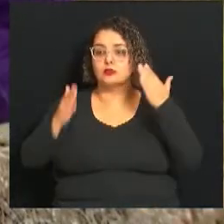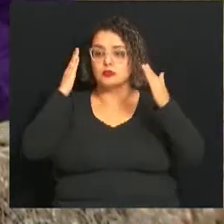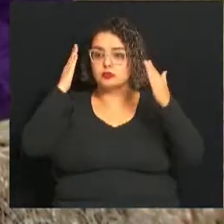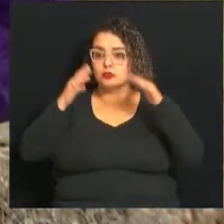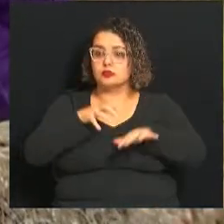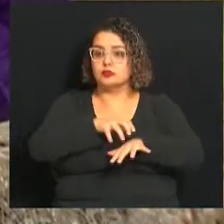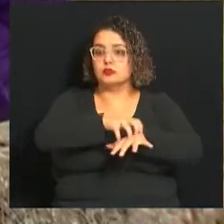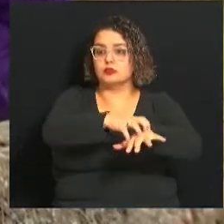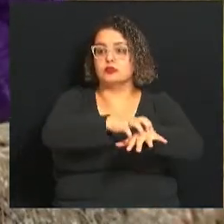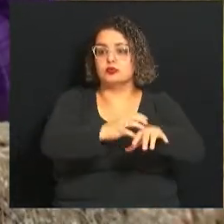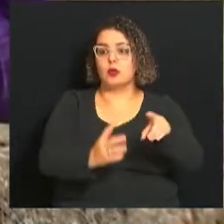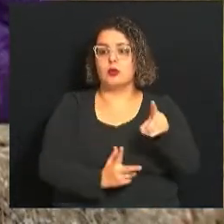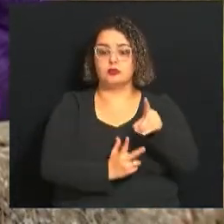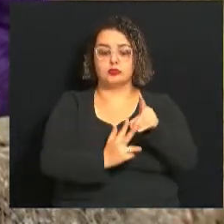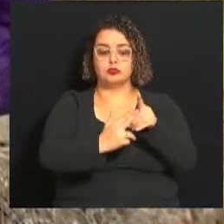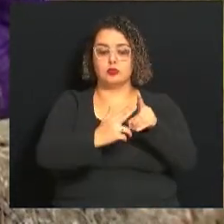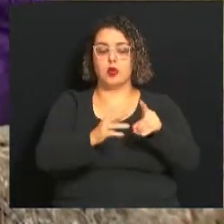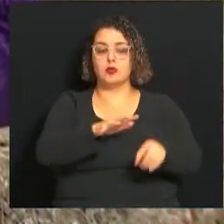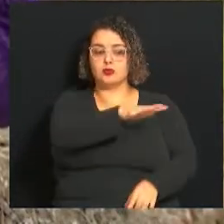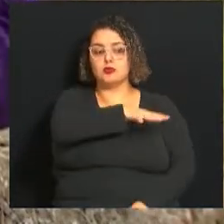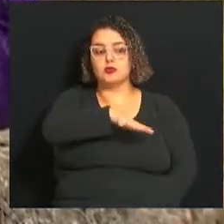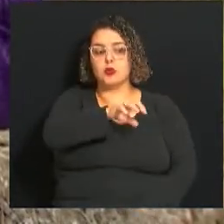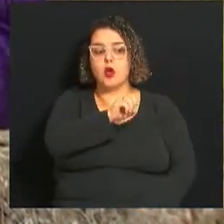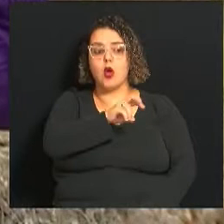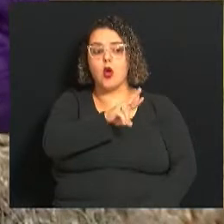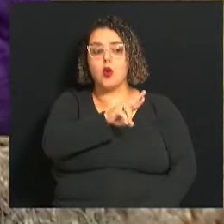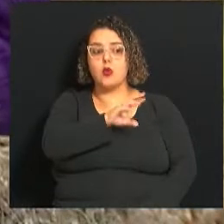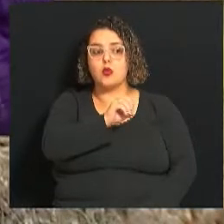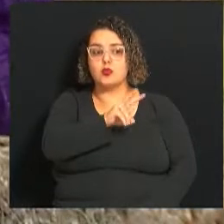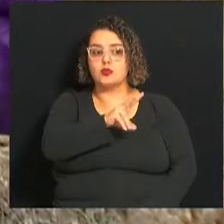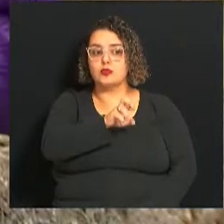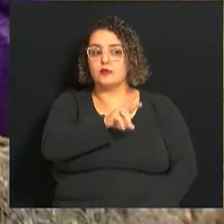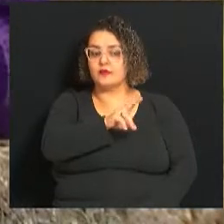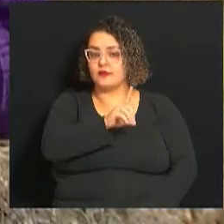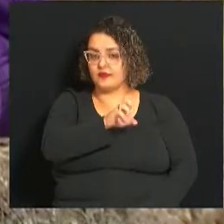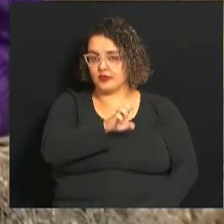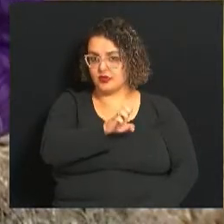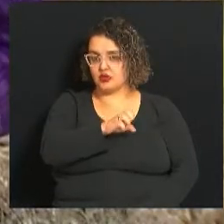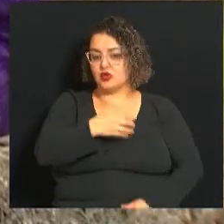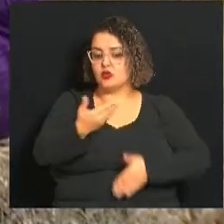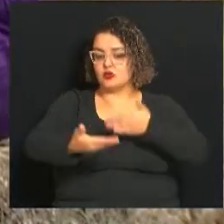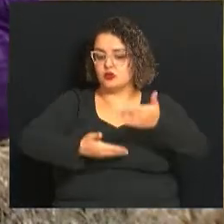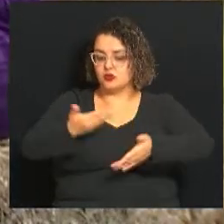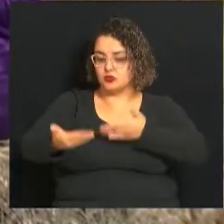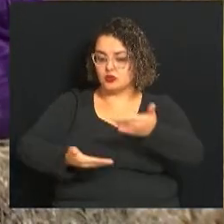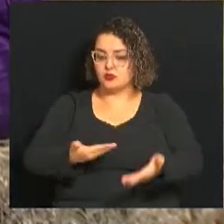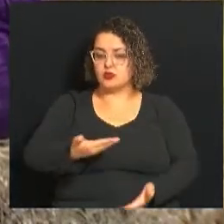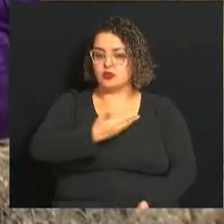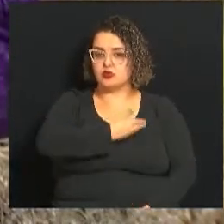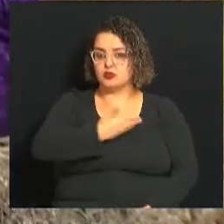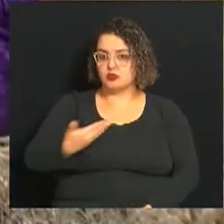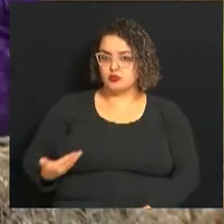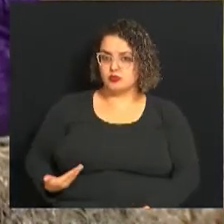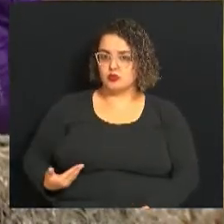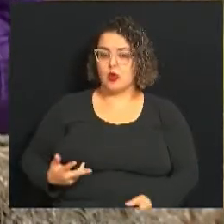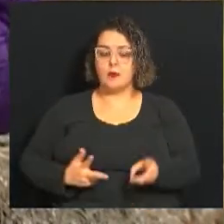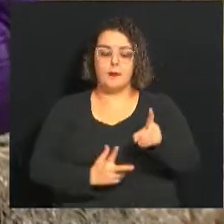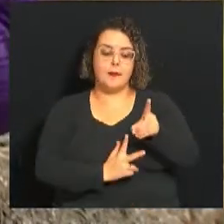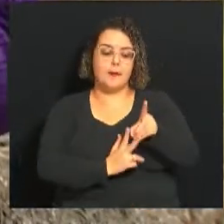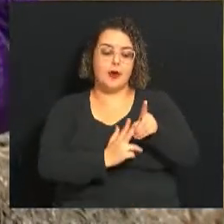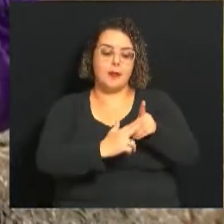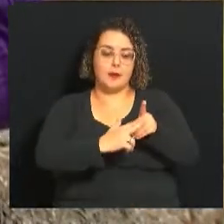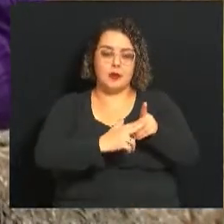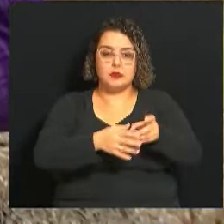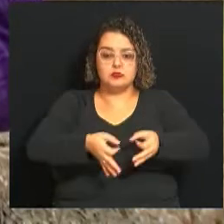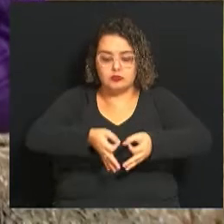do distrito do Ouro Verde. O Castramóvel é um serviço municipal que leva castração de forma gratuita para animais por